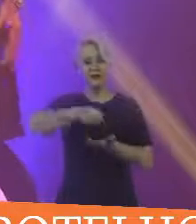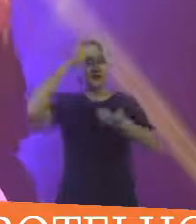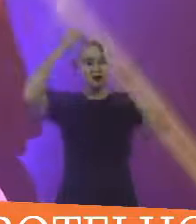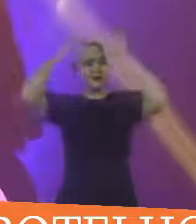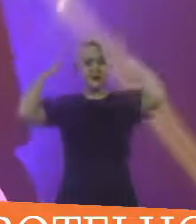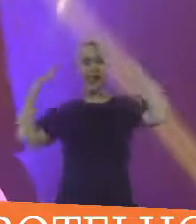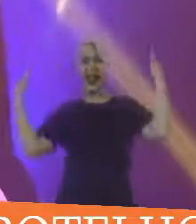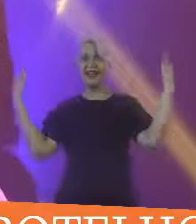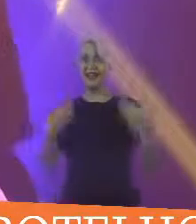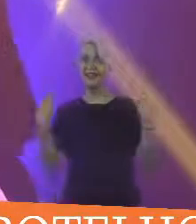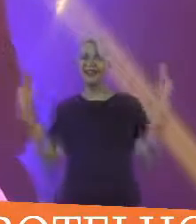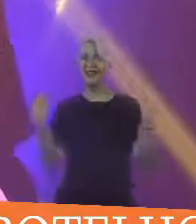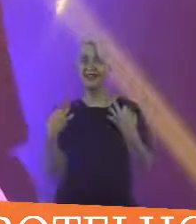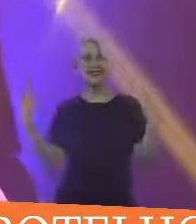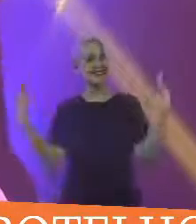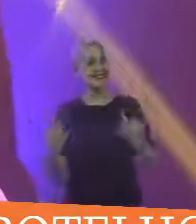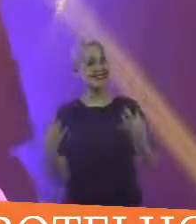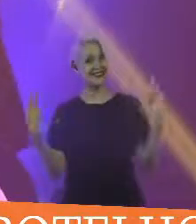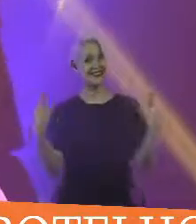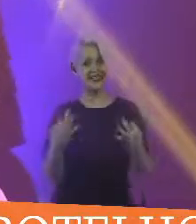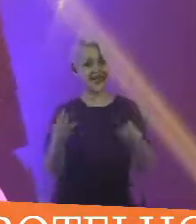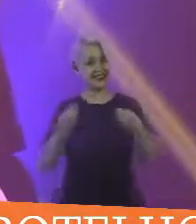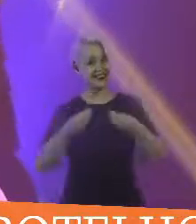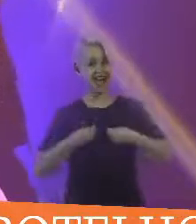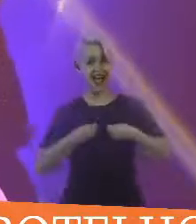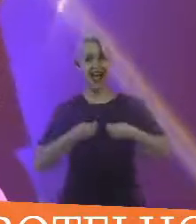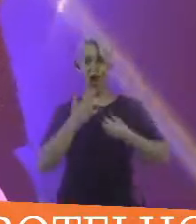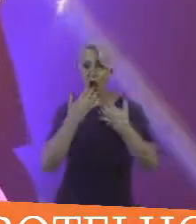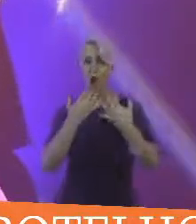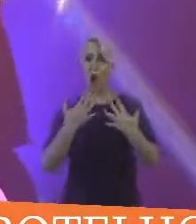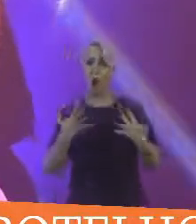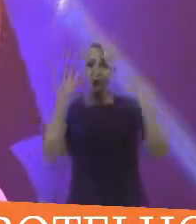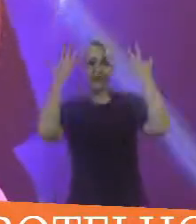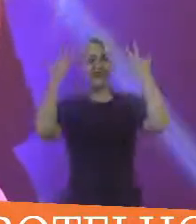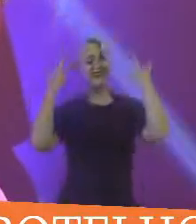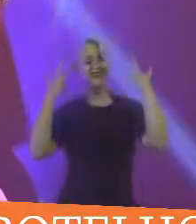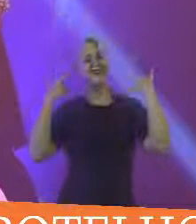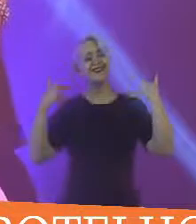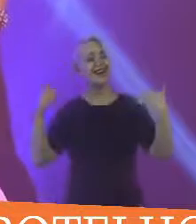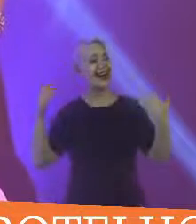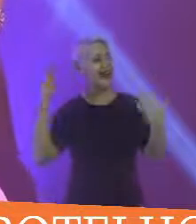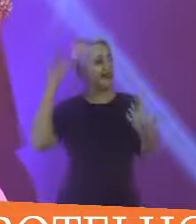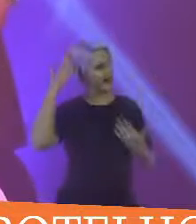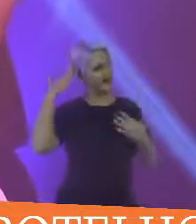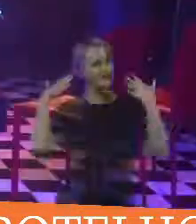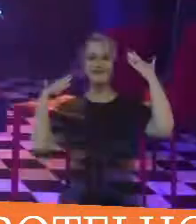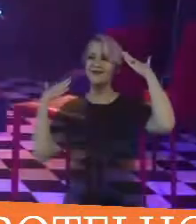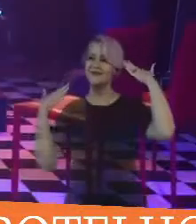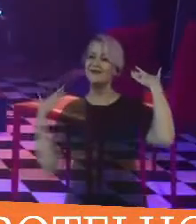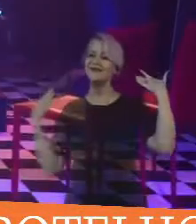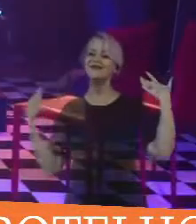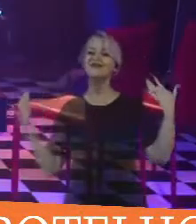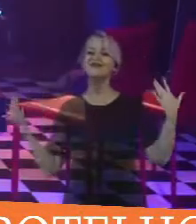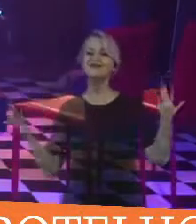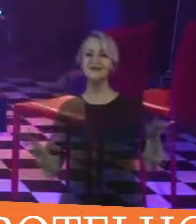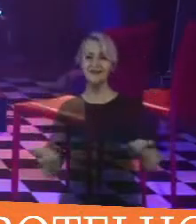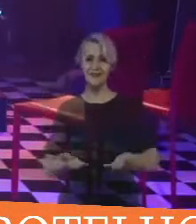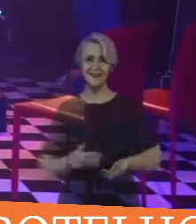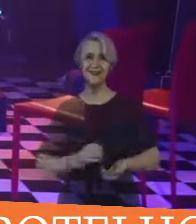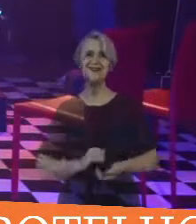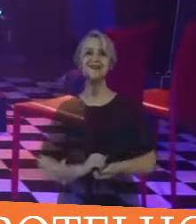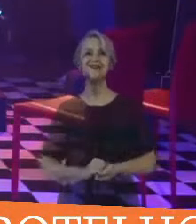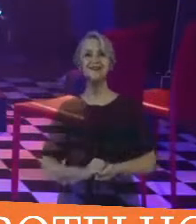Loção brilhante é sensacional. Devolve os seus cabelos à cor natural.